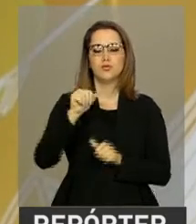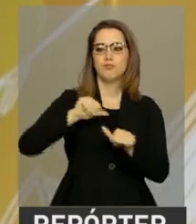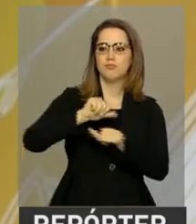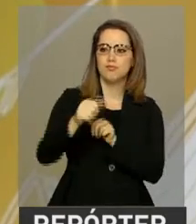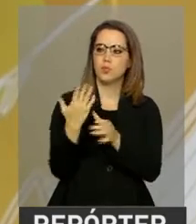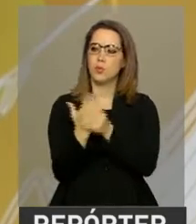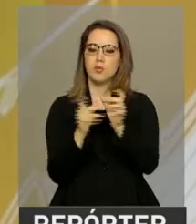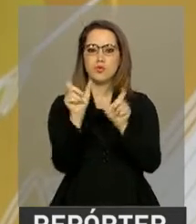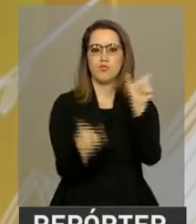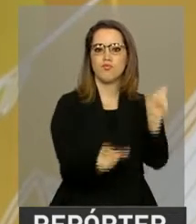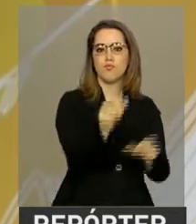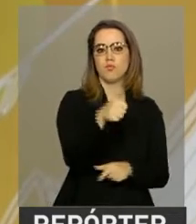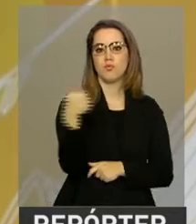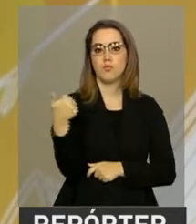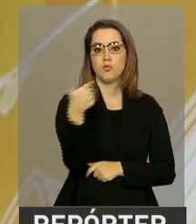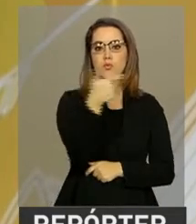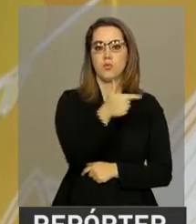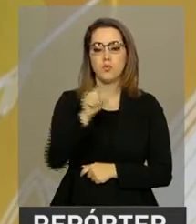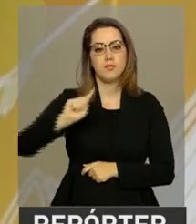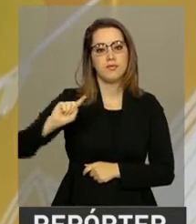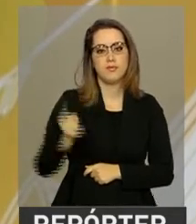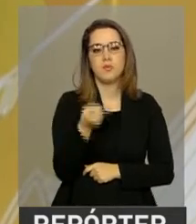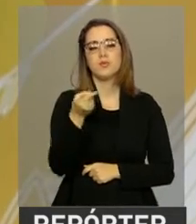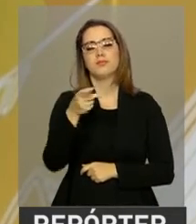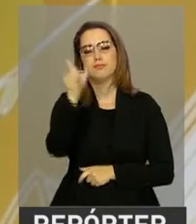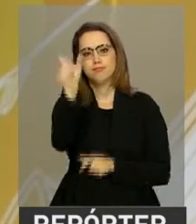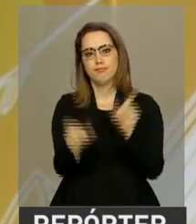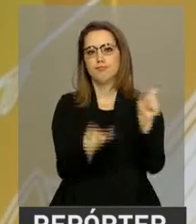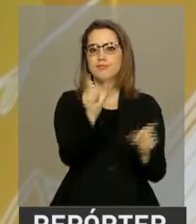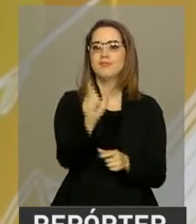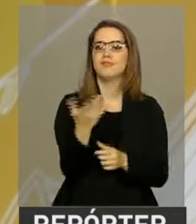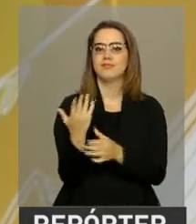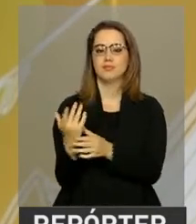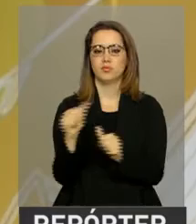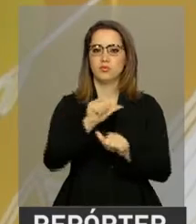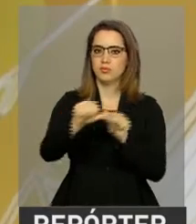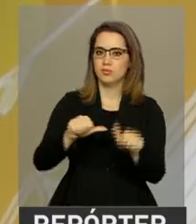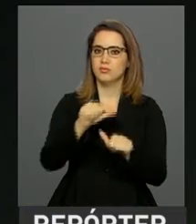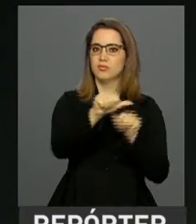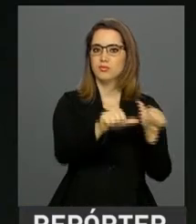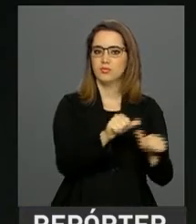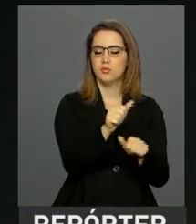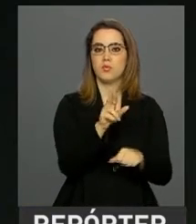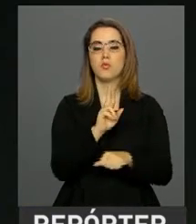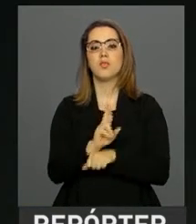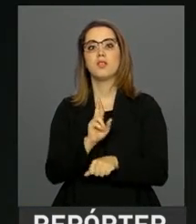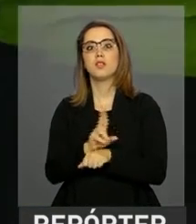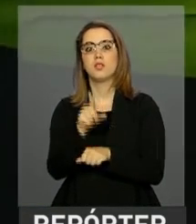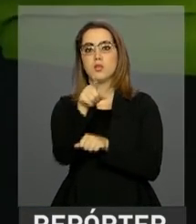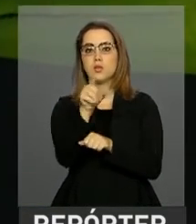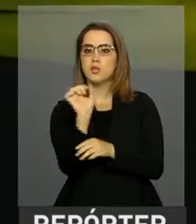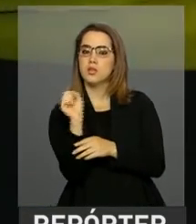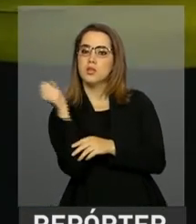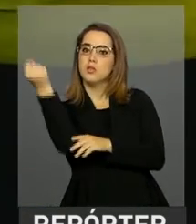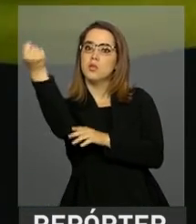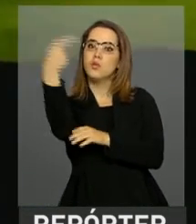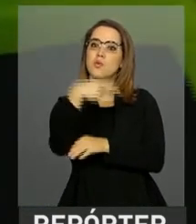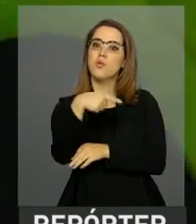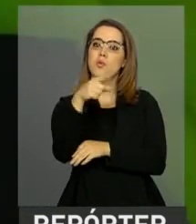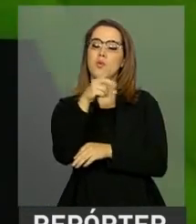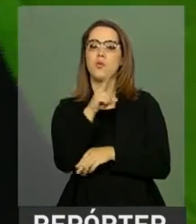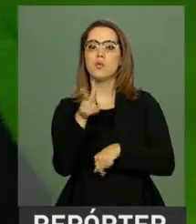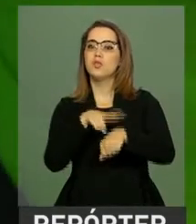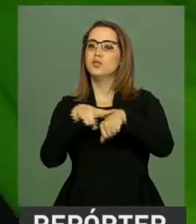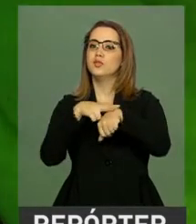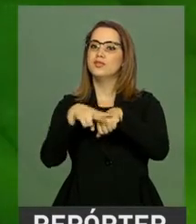mil pessoas. E à espera da abertura oficial dos jogos, o nosso Cristo Redentor foi iluminado ontem à noite de verde